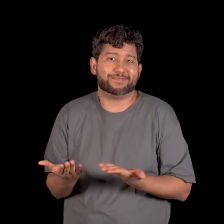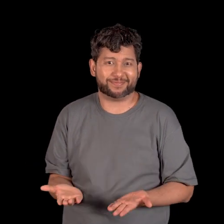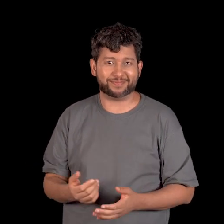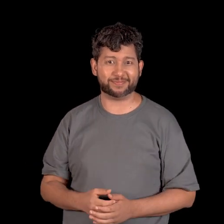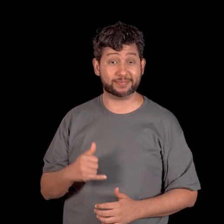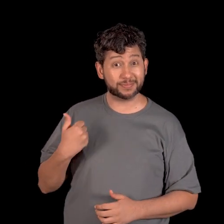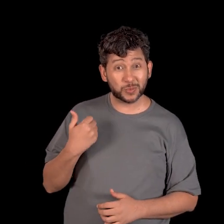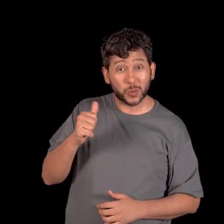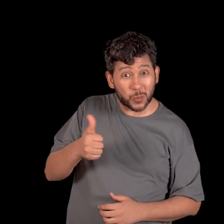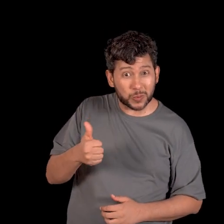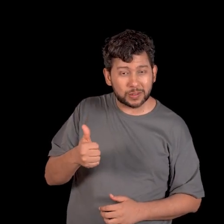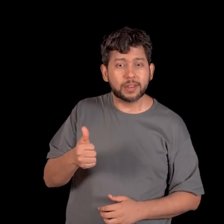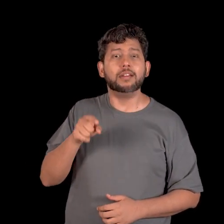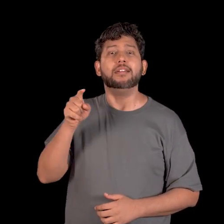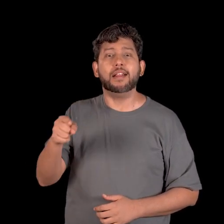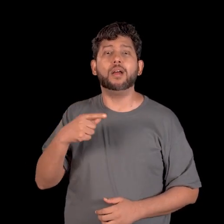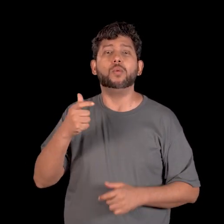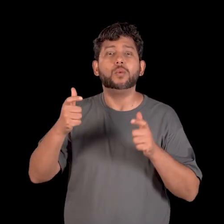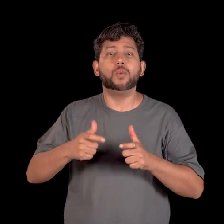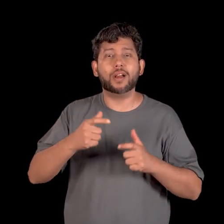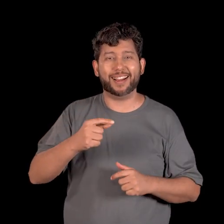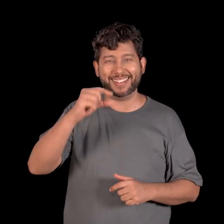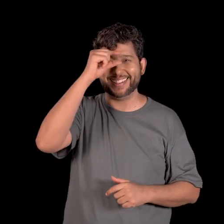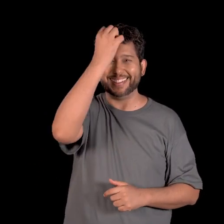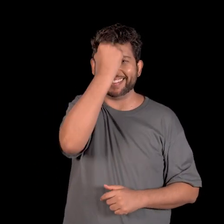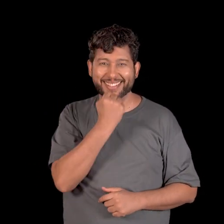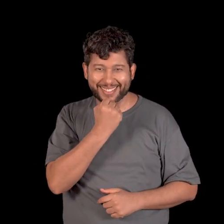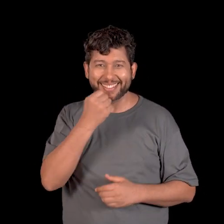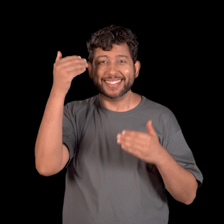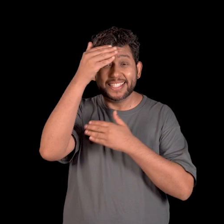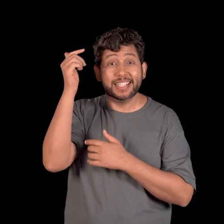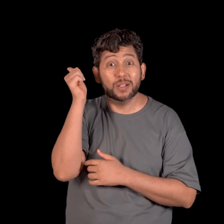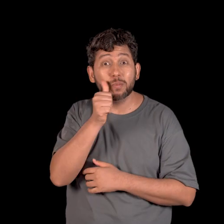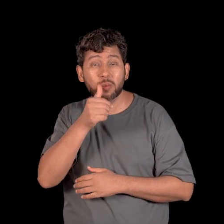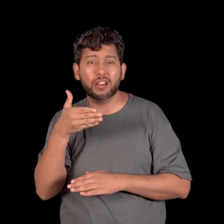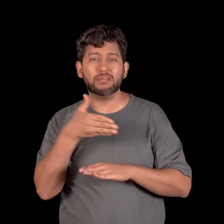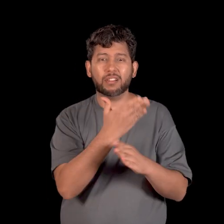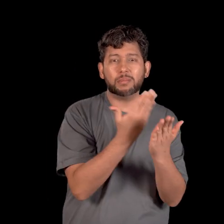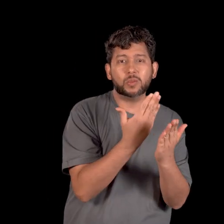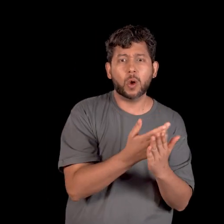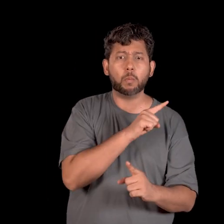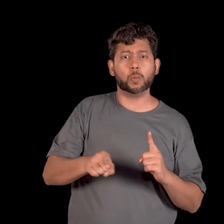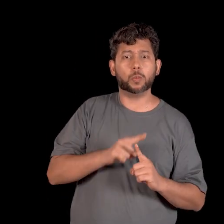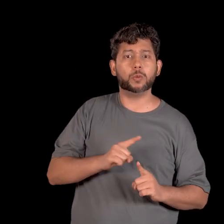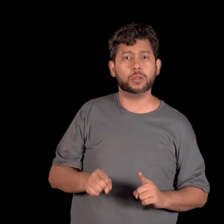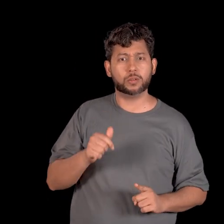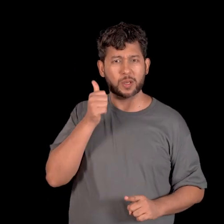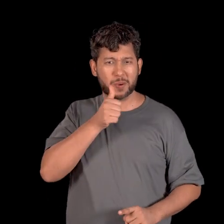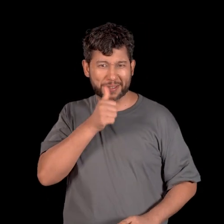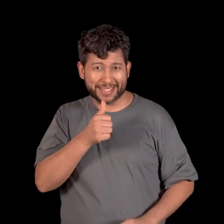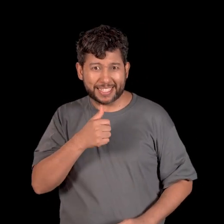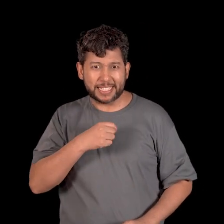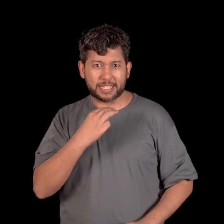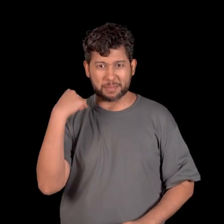apenas 17 anos de idade. Aos 11 anos, o regime talibã tentava a todo custo impedir o acesso de meninas e mulheres